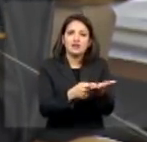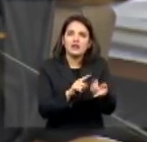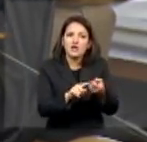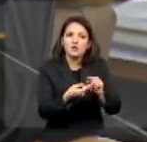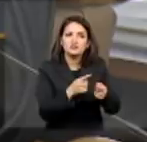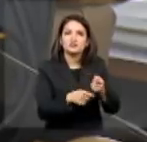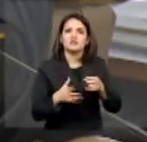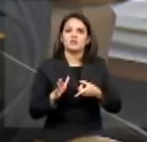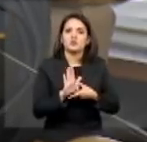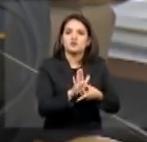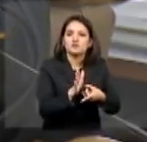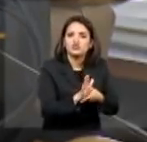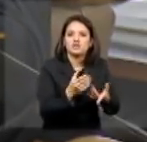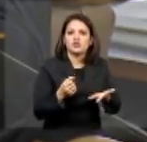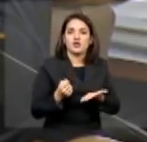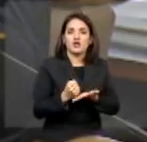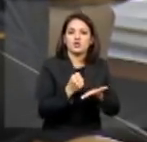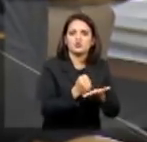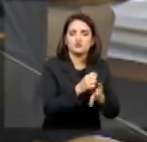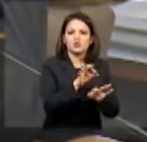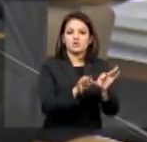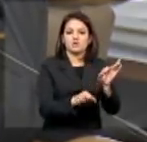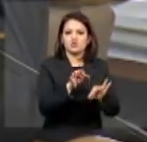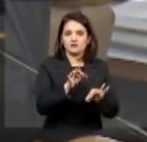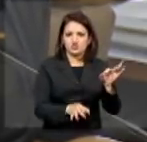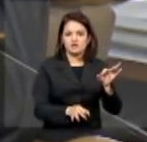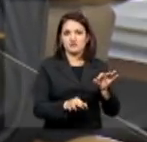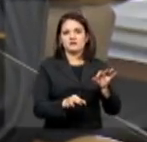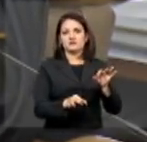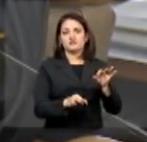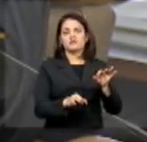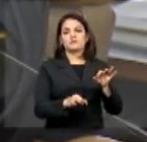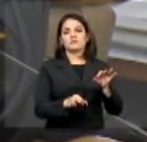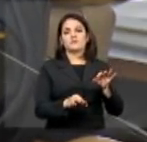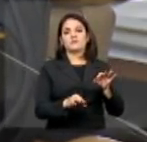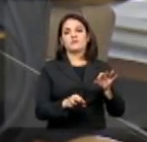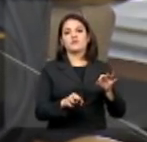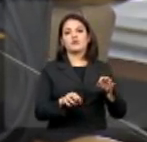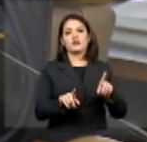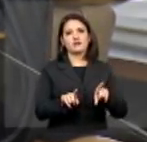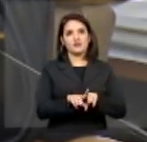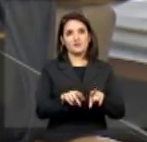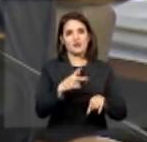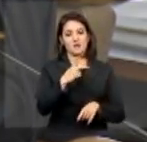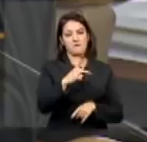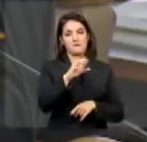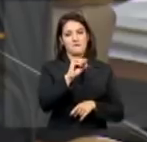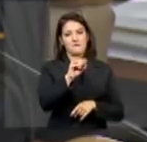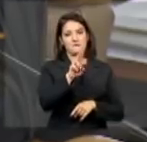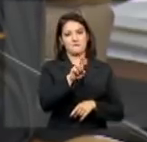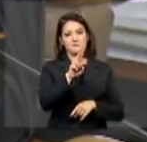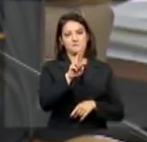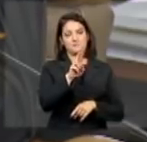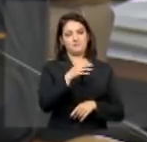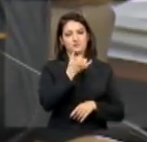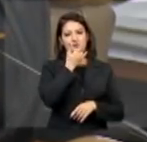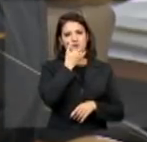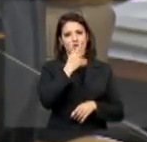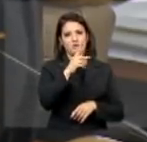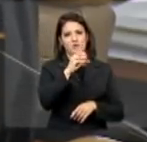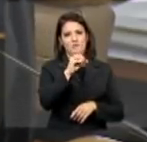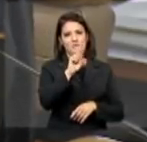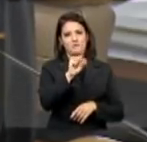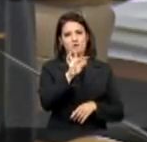e aqui já me permite utilizar a expressão postura colaborativa porque não está sendo e bater-se atividade de